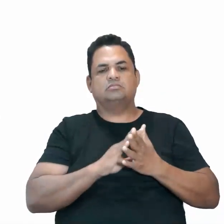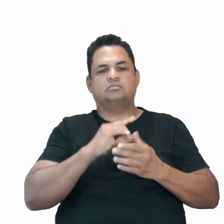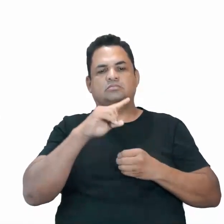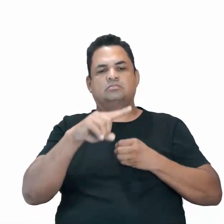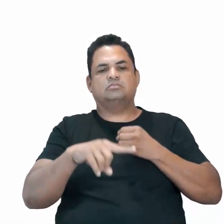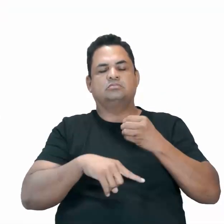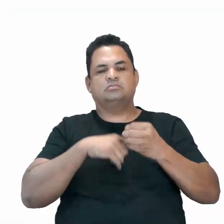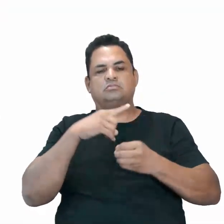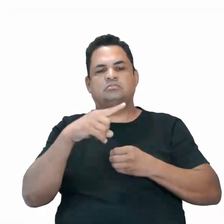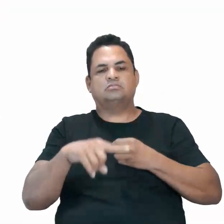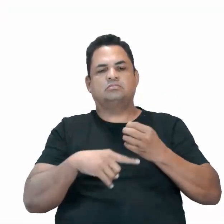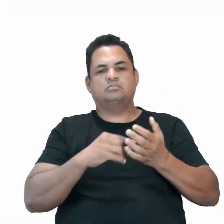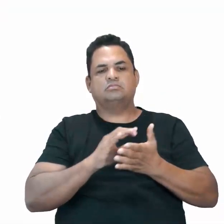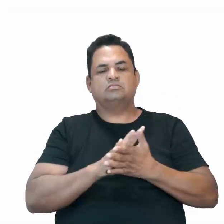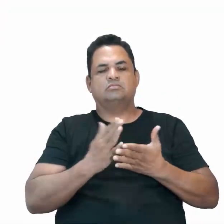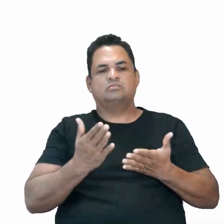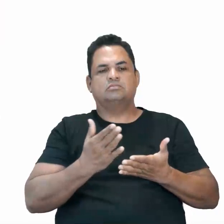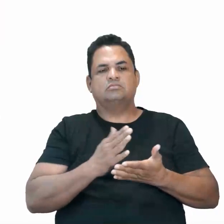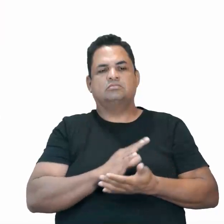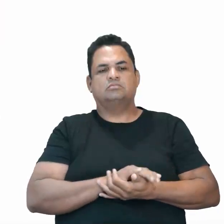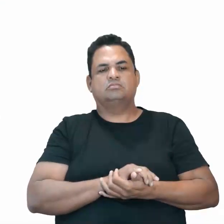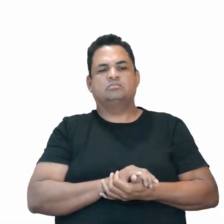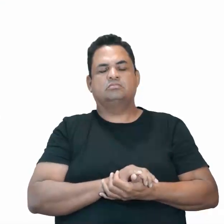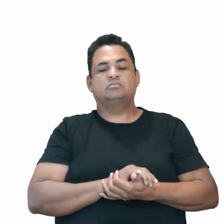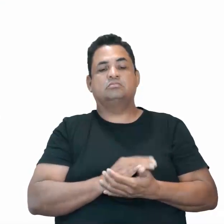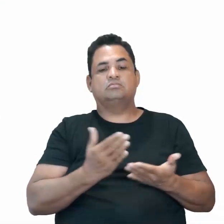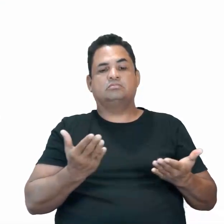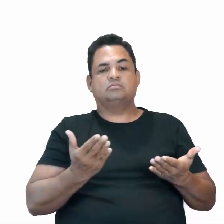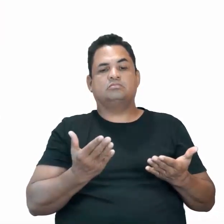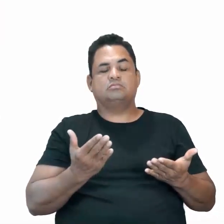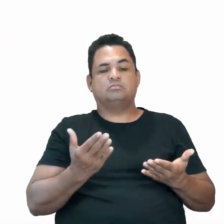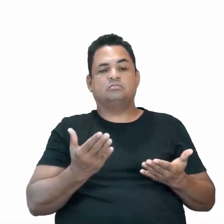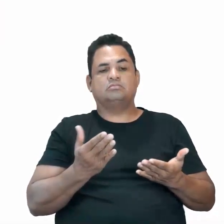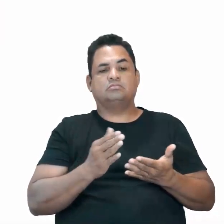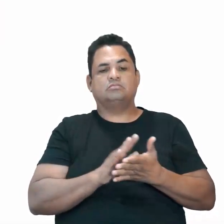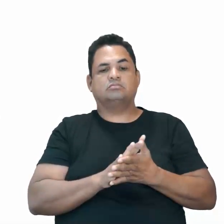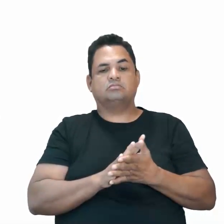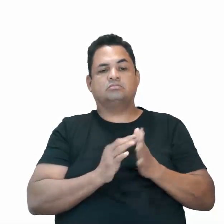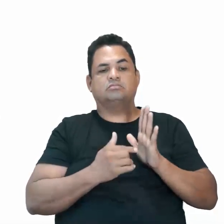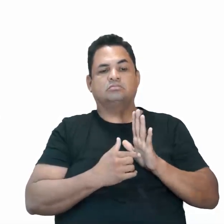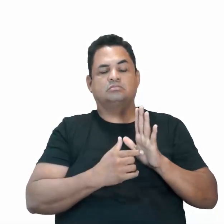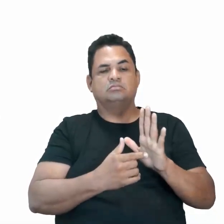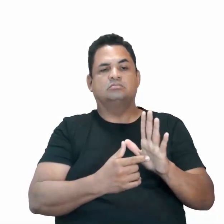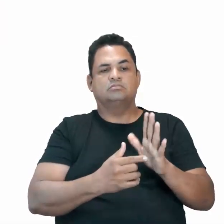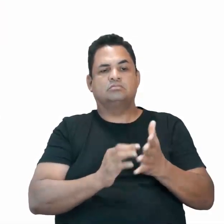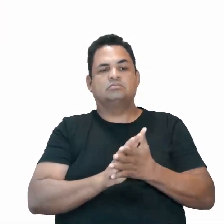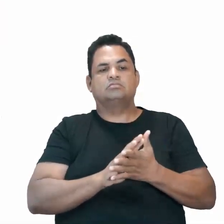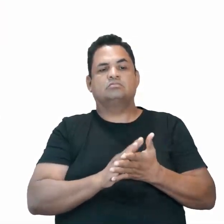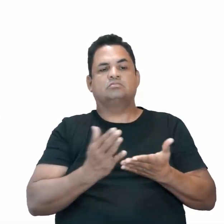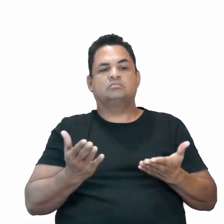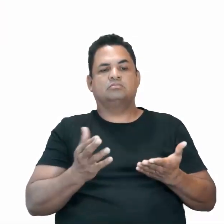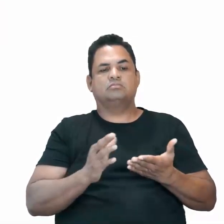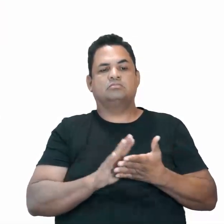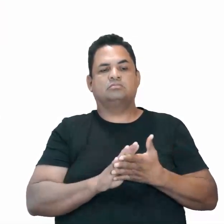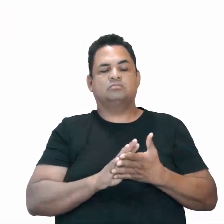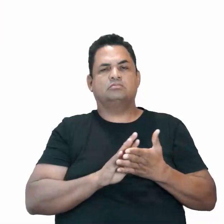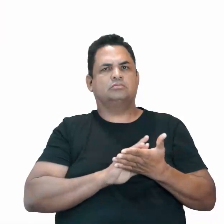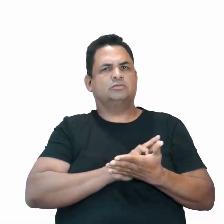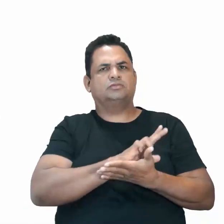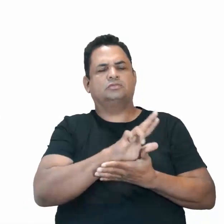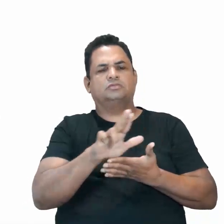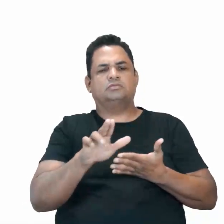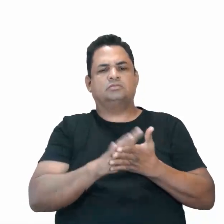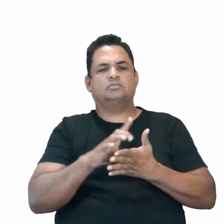porém, esses átomos eles vão estar sendo representados de várias formas, só que existem